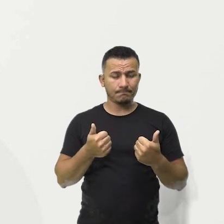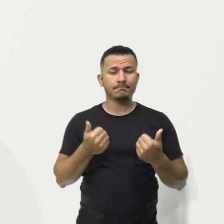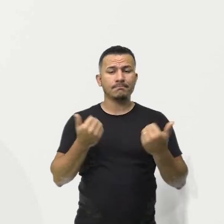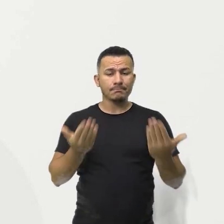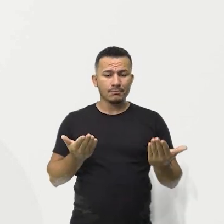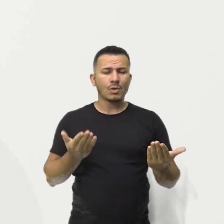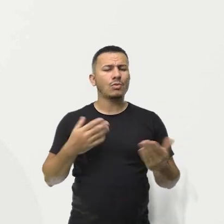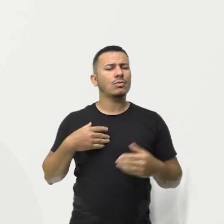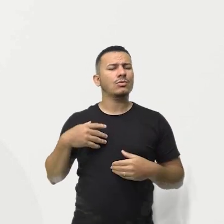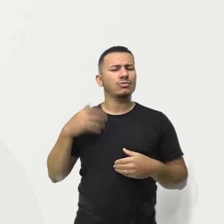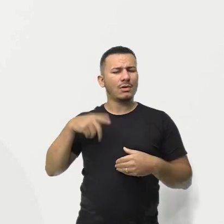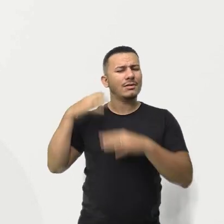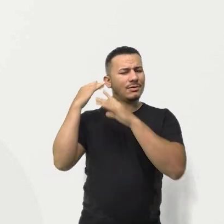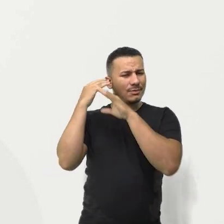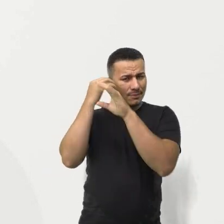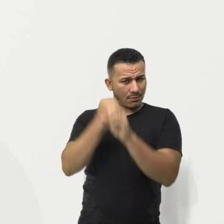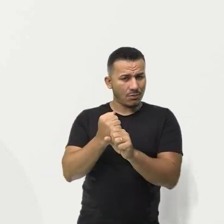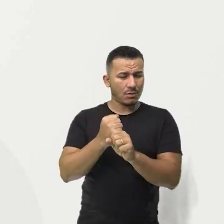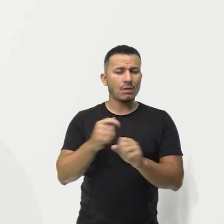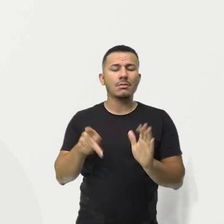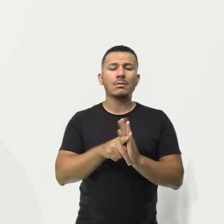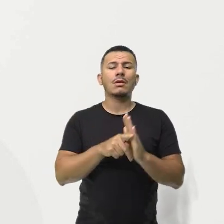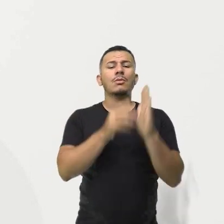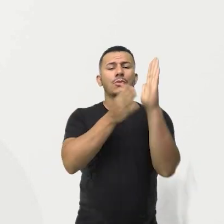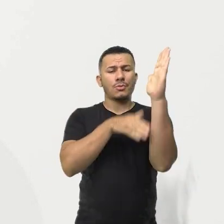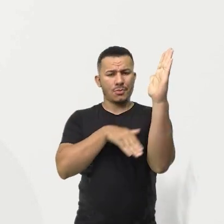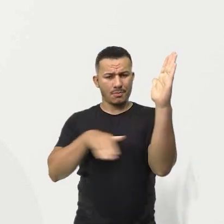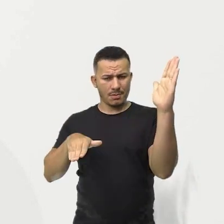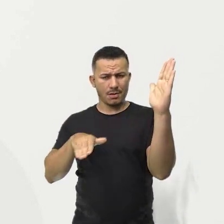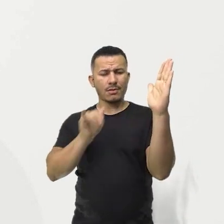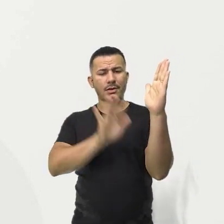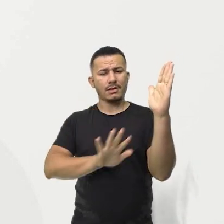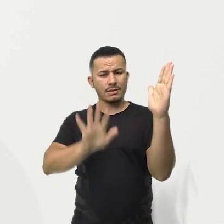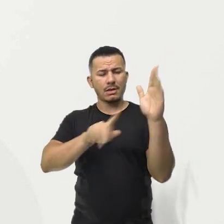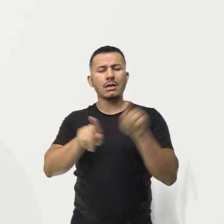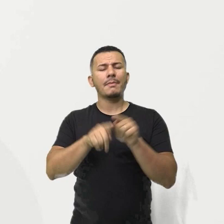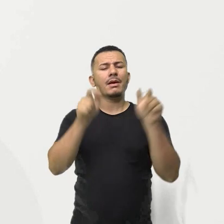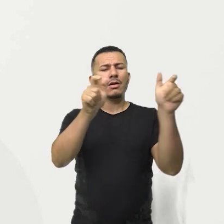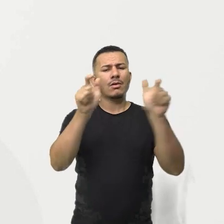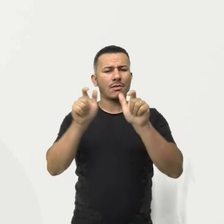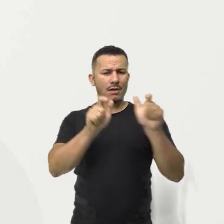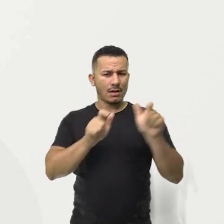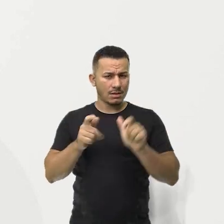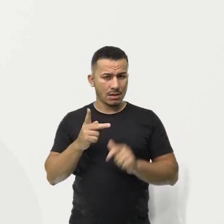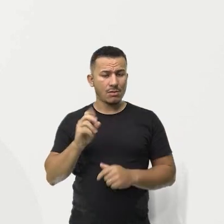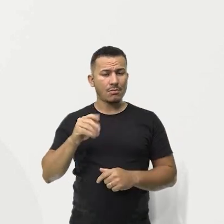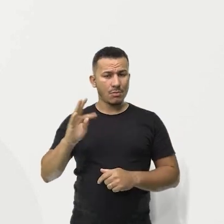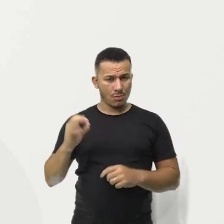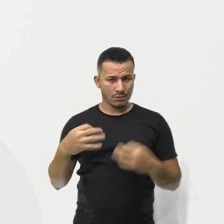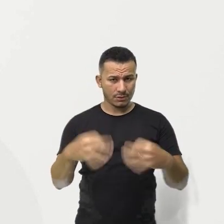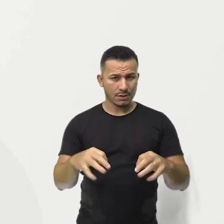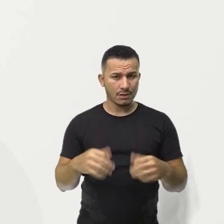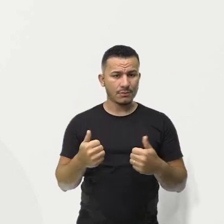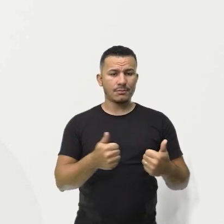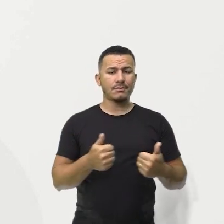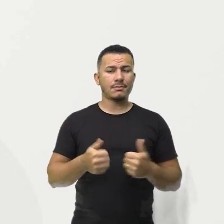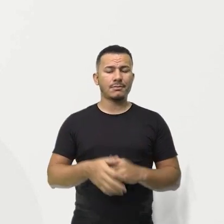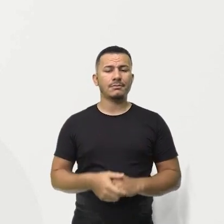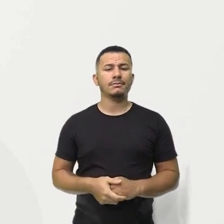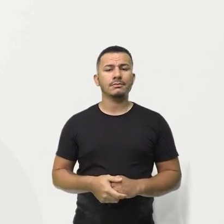E. Bom, até aí, nós estamos relembrando o plano cartesiano e sua localização dos pontos.